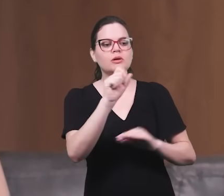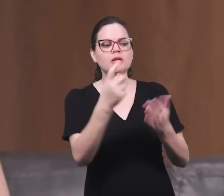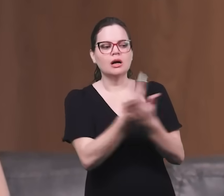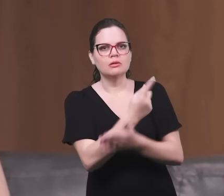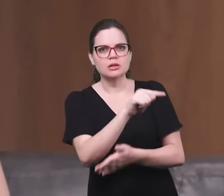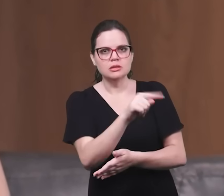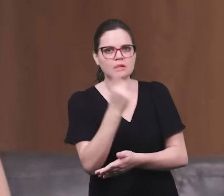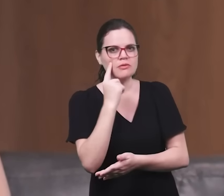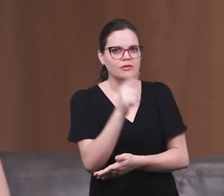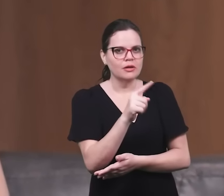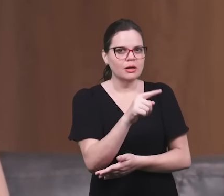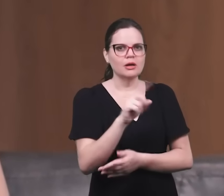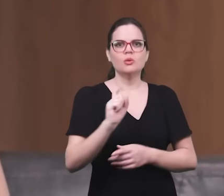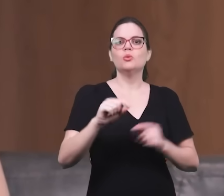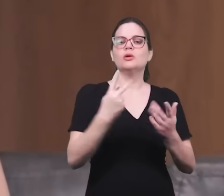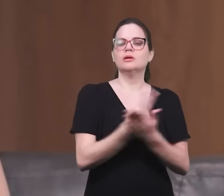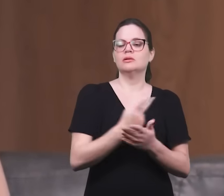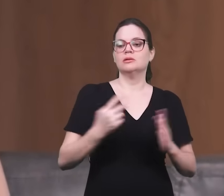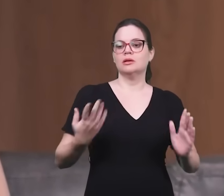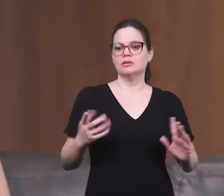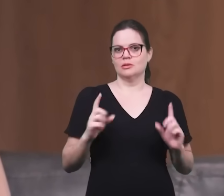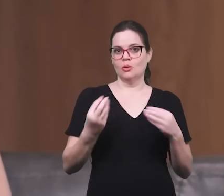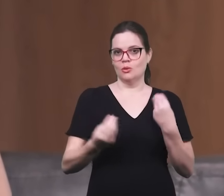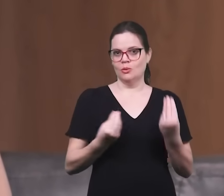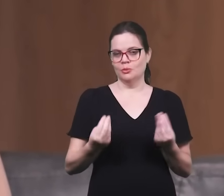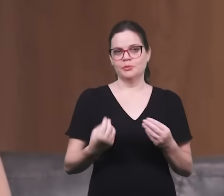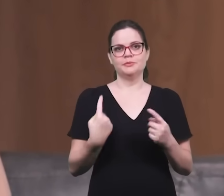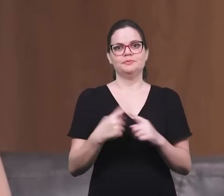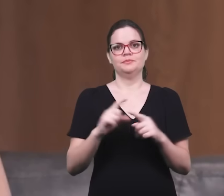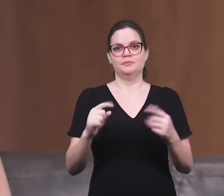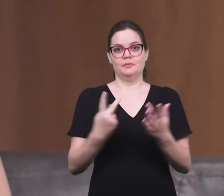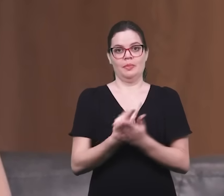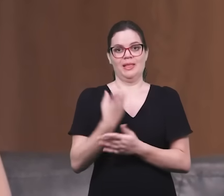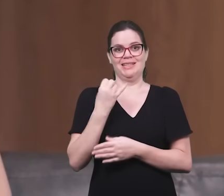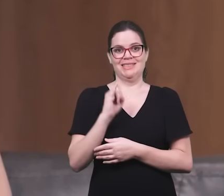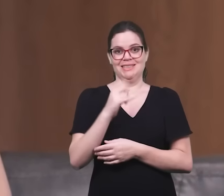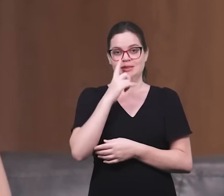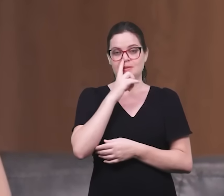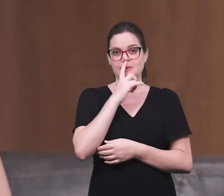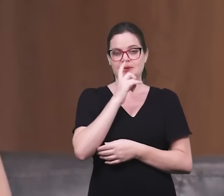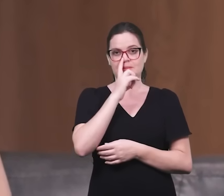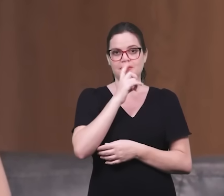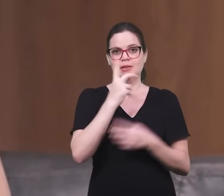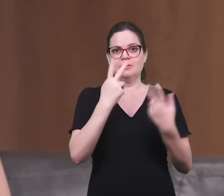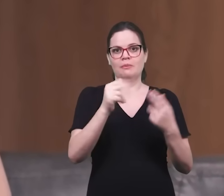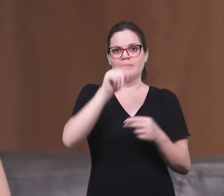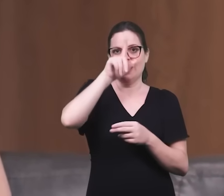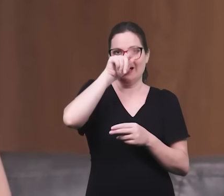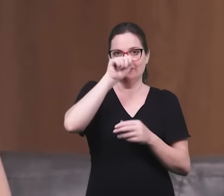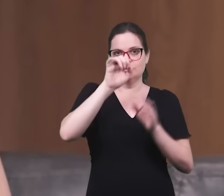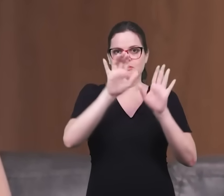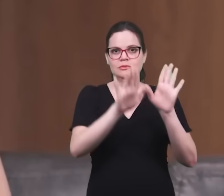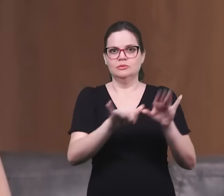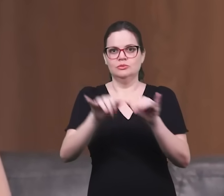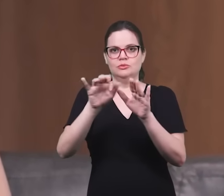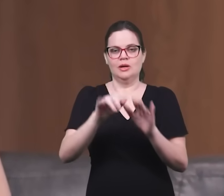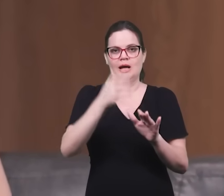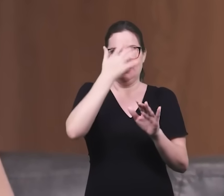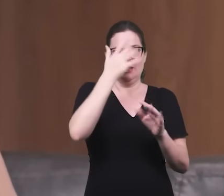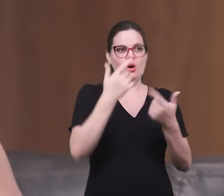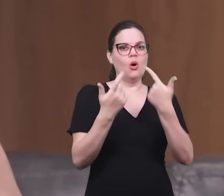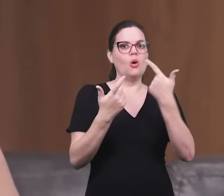o que está acontecendo. Porque nisso, o predador, ele não ataca.